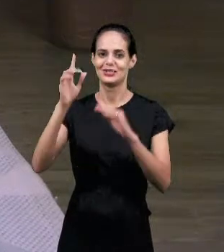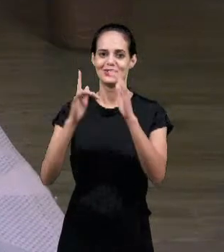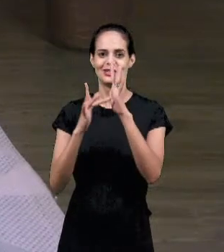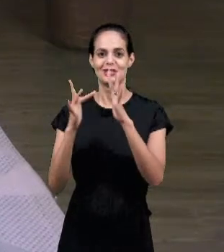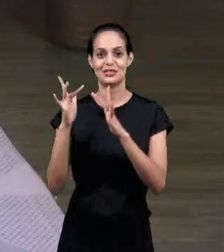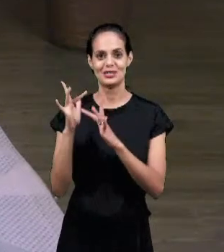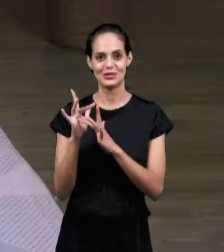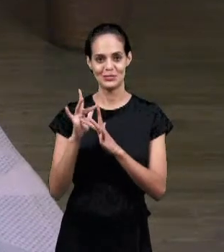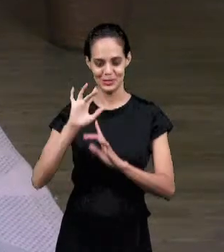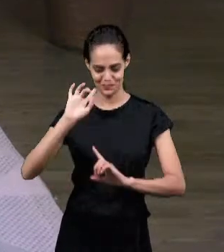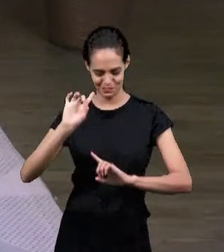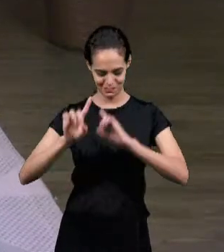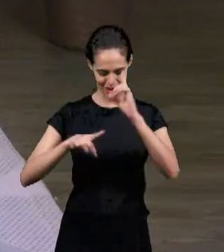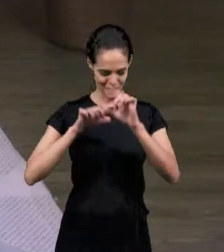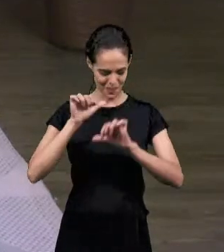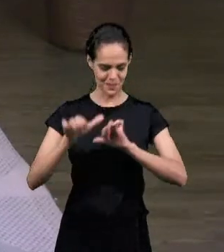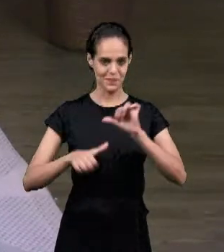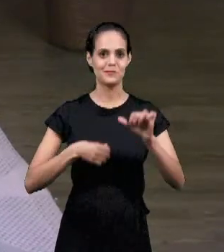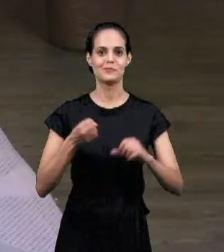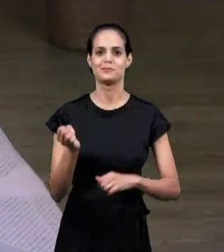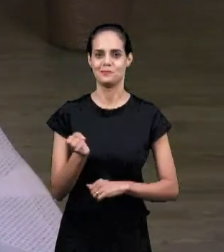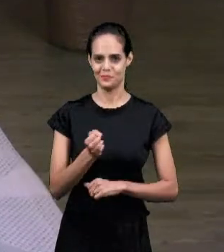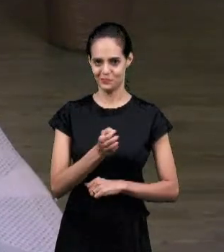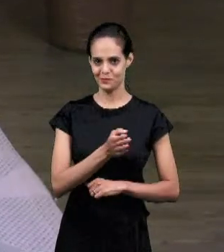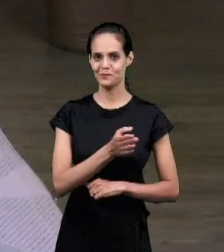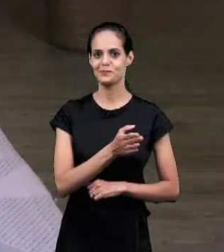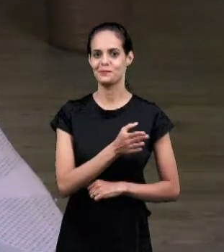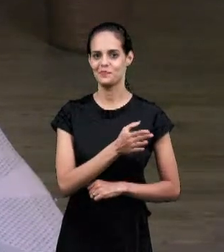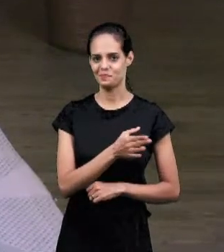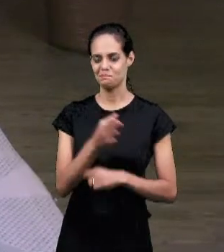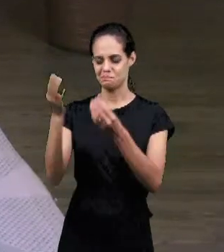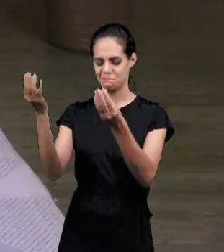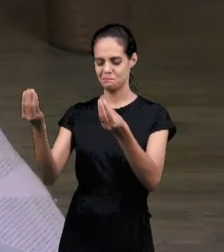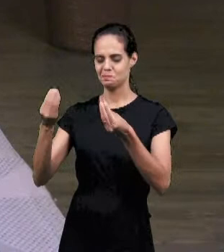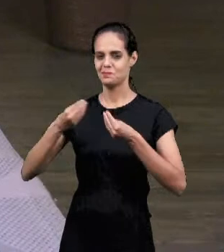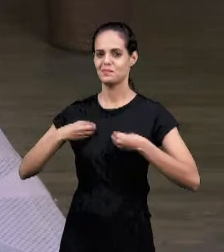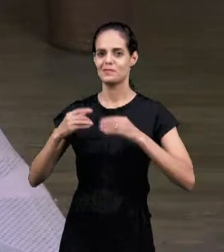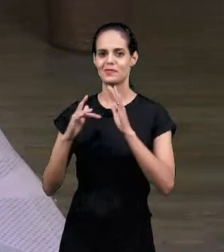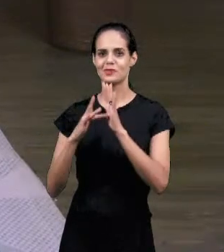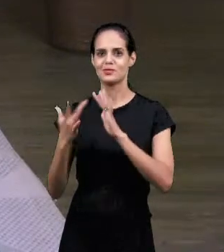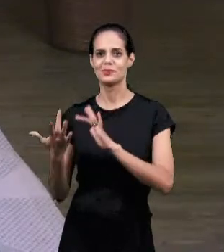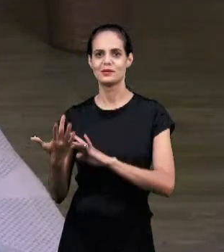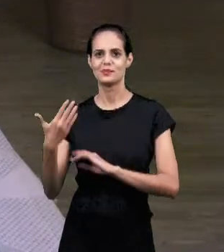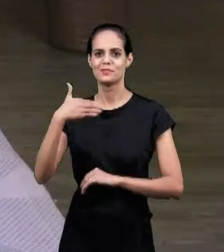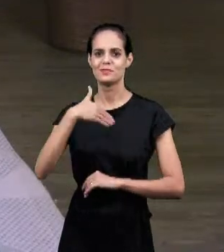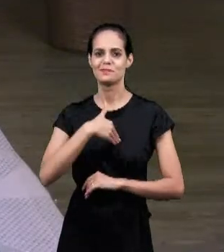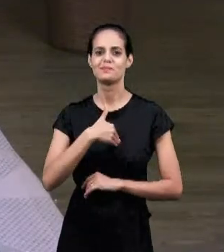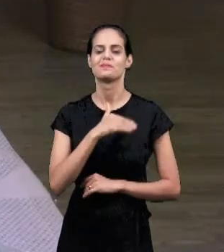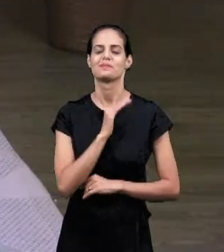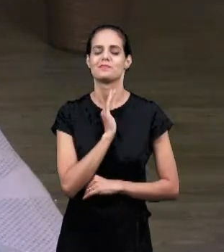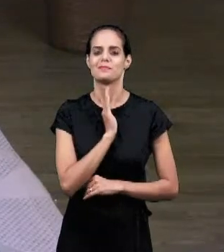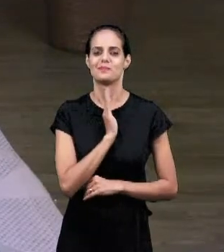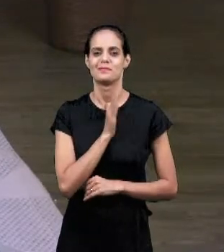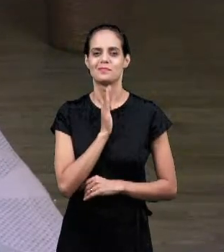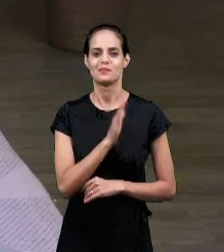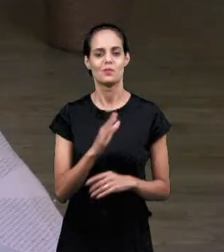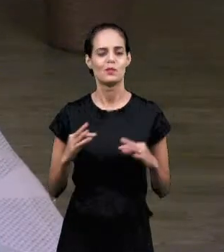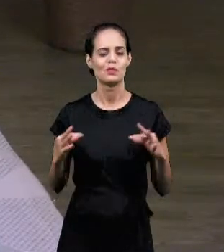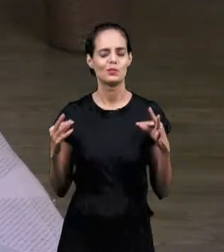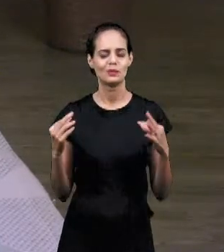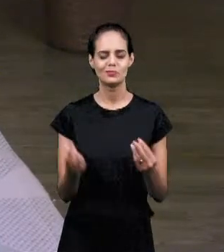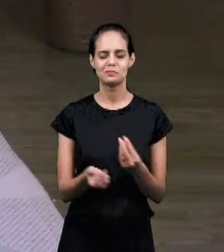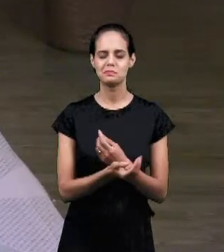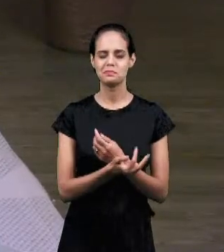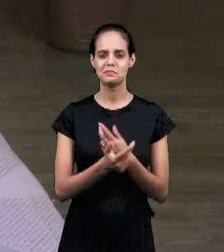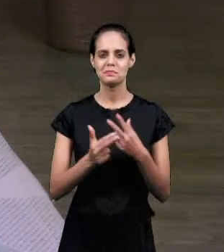É um nome que, quando nós trazemos, não apenas naturalmente o nome, mas o Senhor Jesus para o nosso coração, todas as coisas se transformam, a